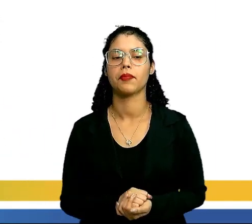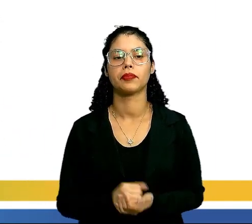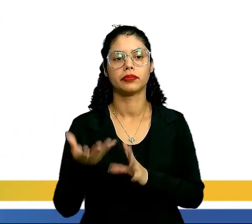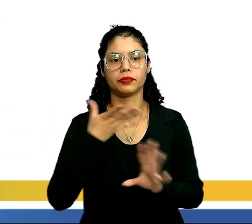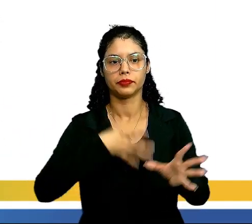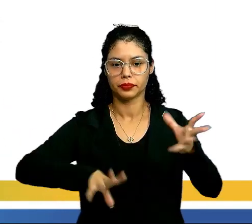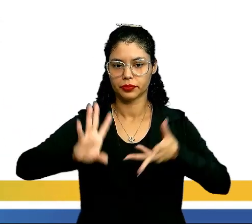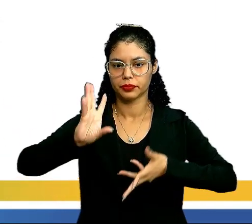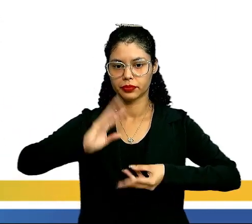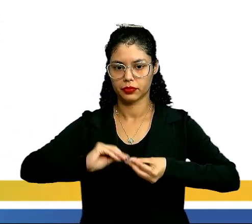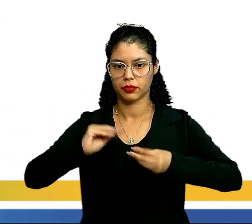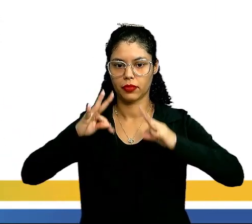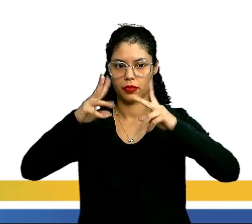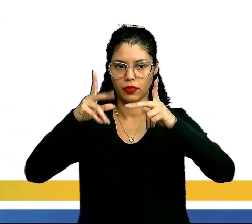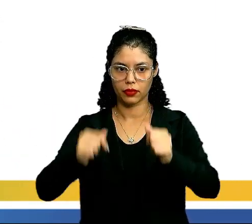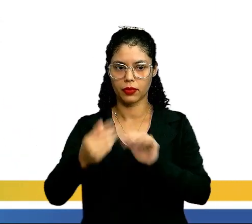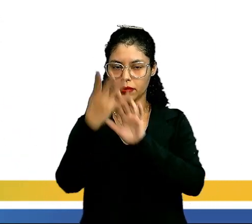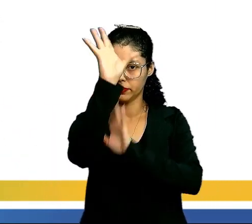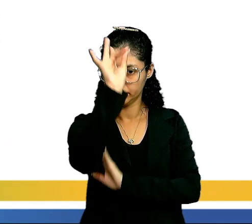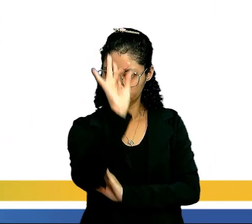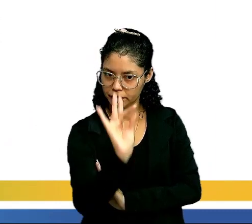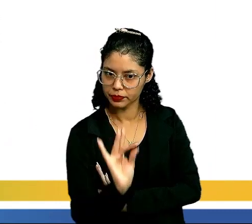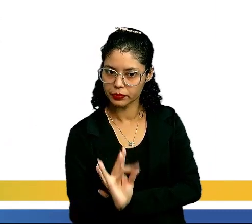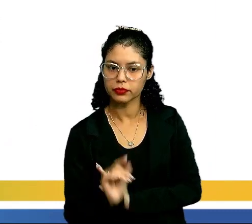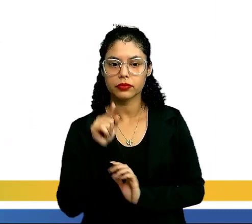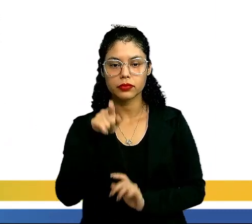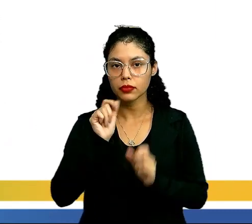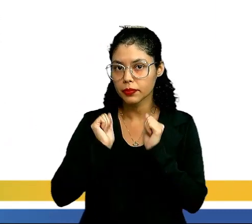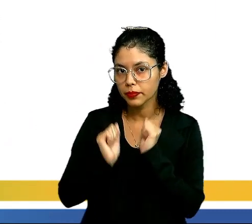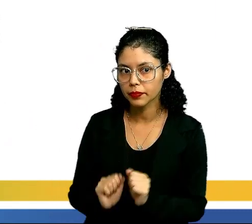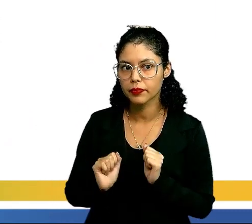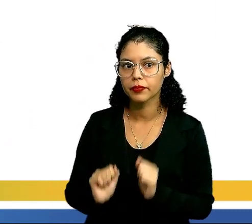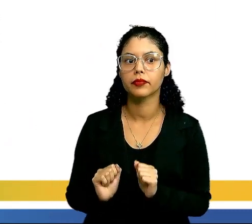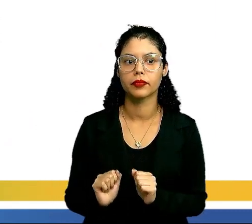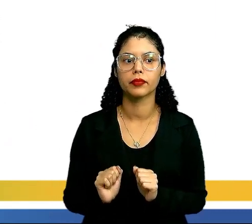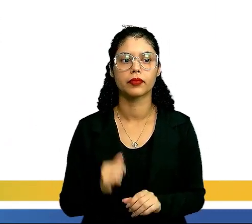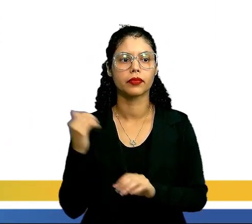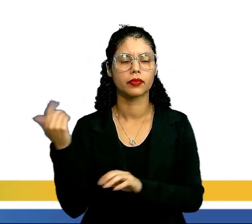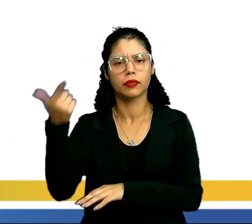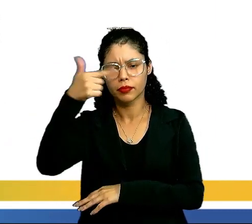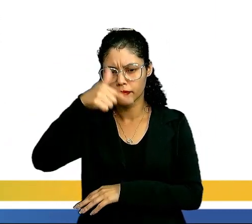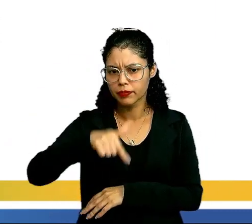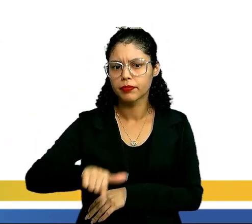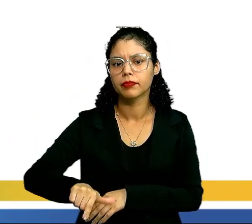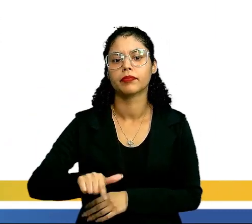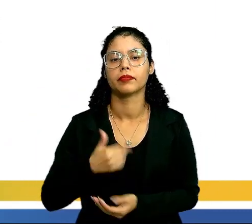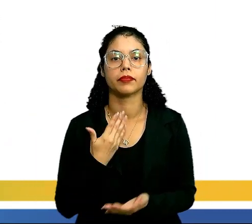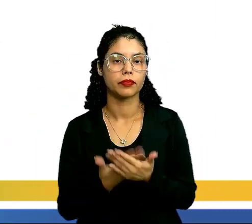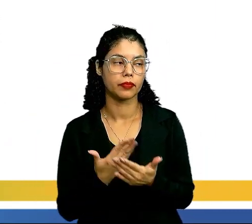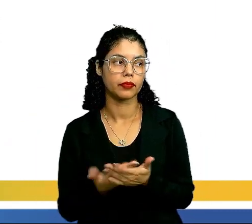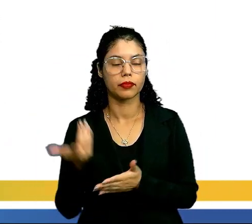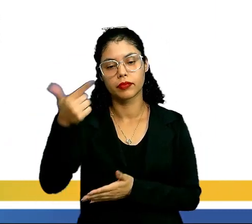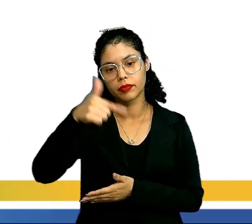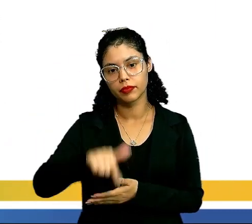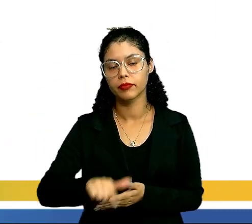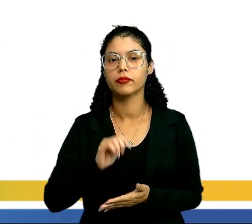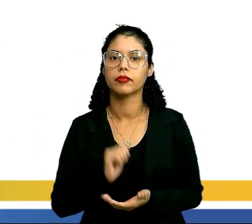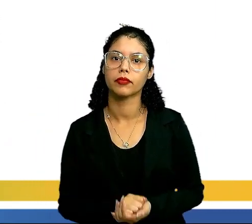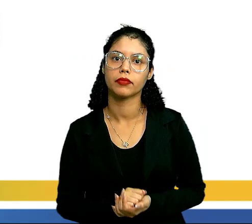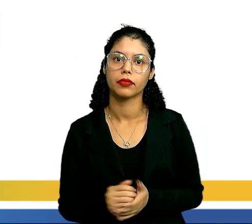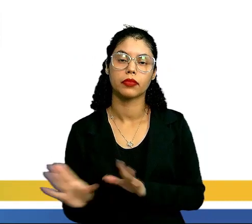um resumo de todas essas projeções e vocês podem estar revendo, tá? Essa aula